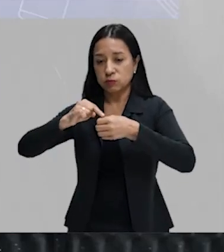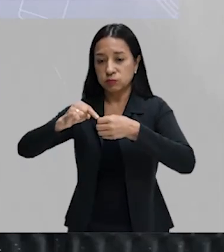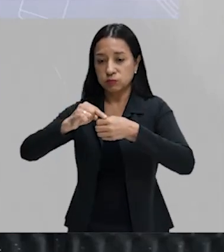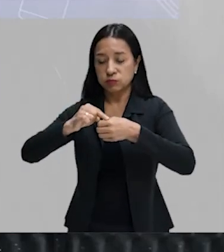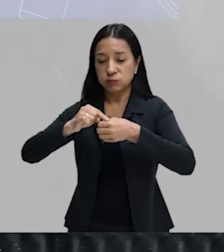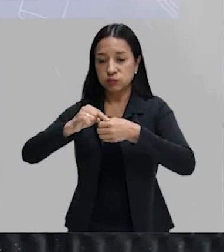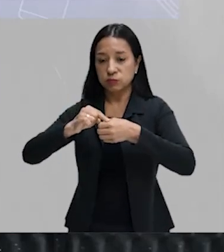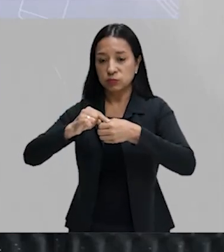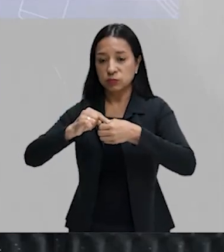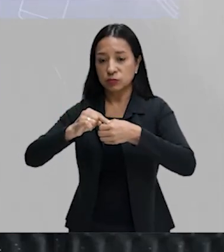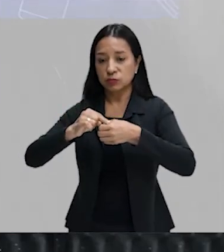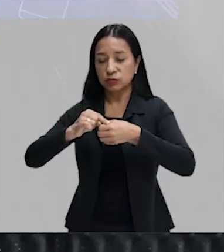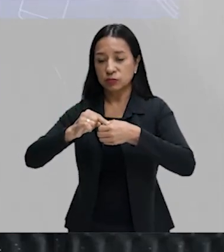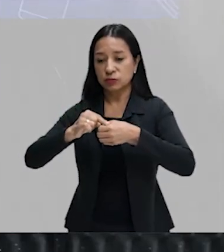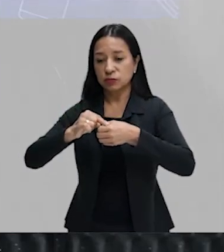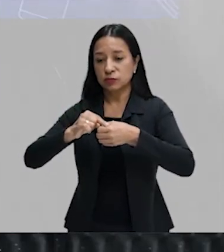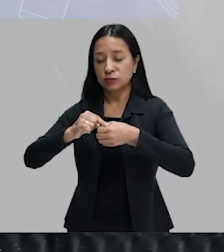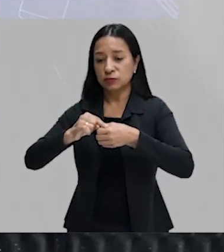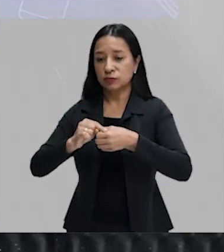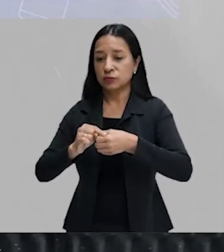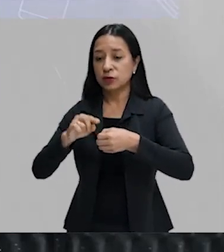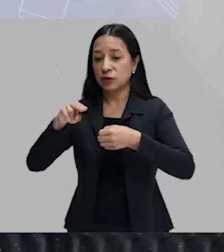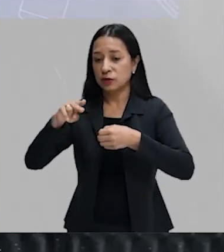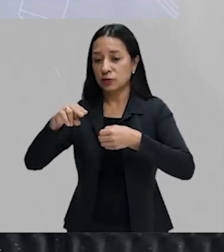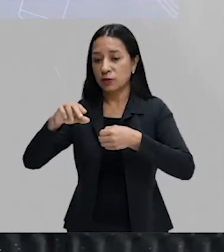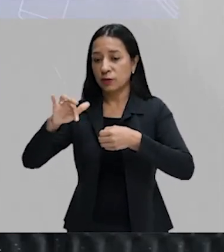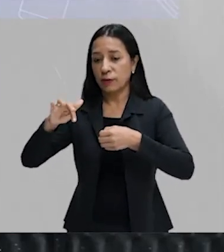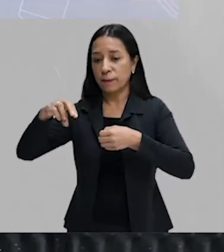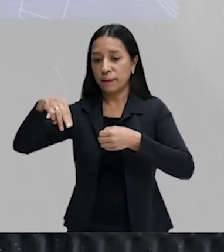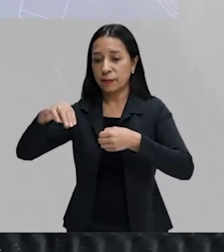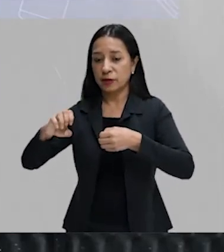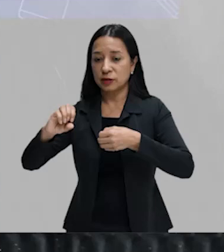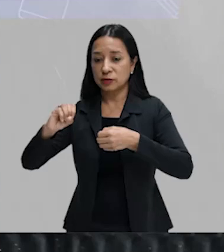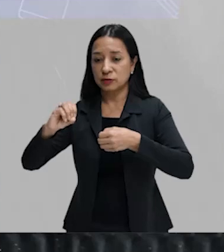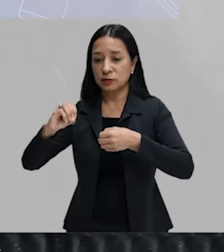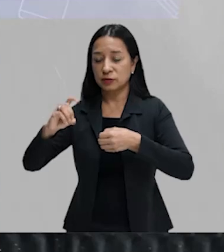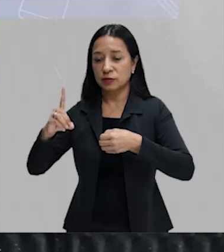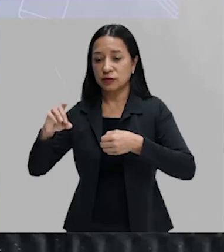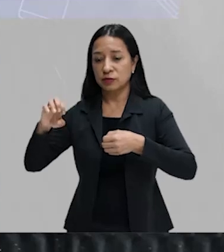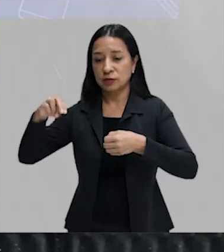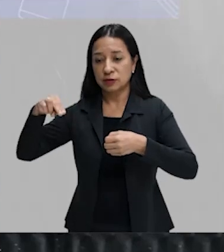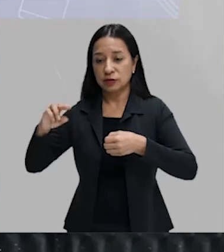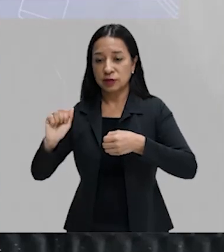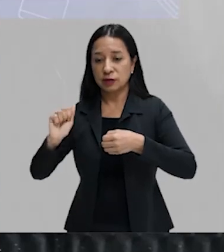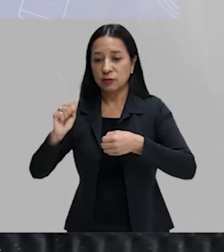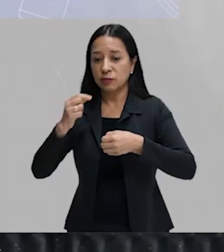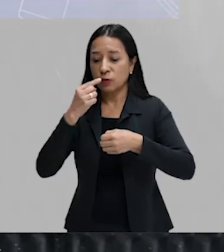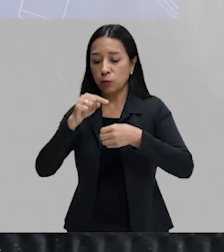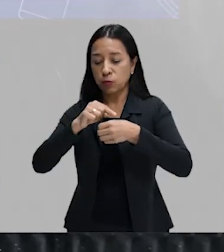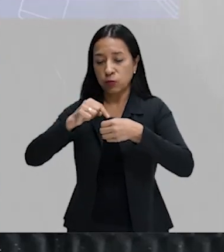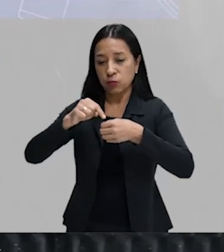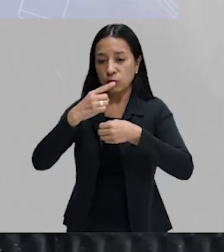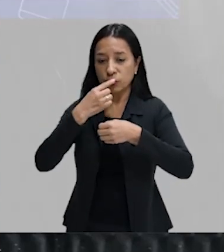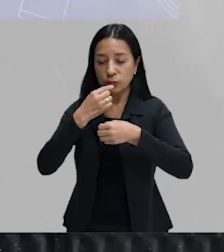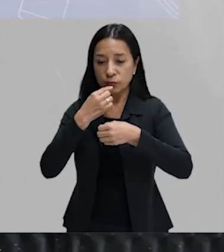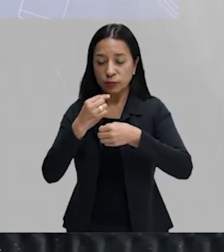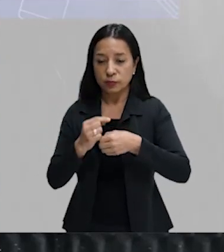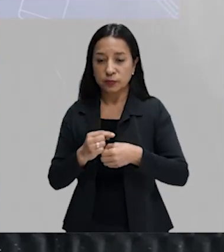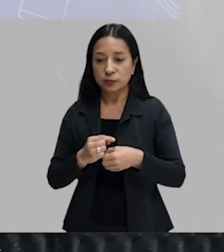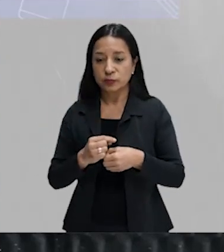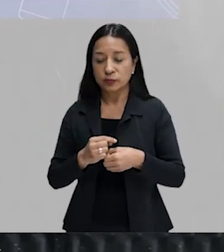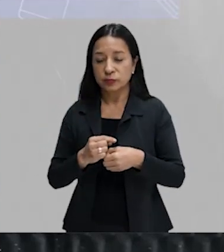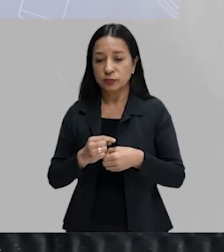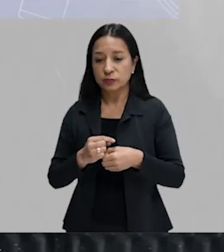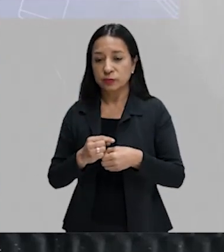celoma for mesoderma, que é essa camada vermelhinha aqui que vocês podem observar. Aqui é